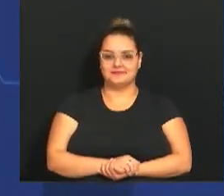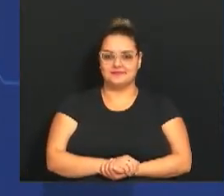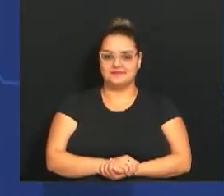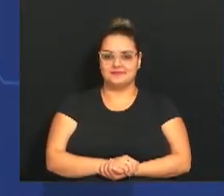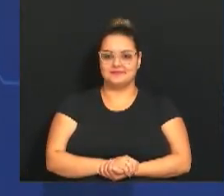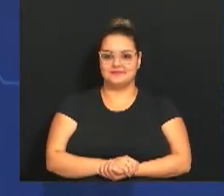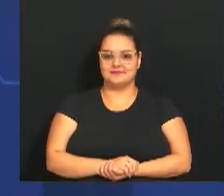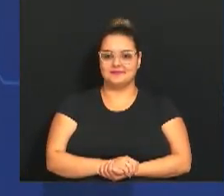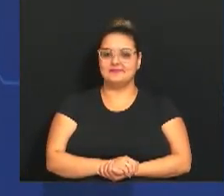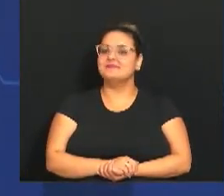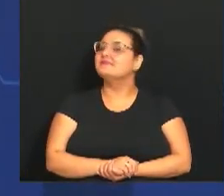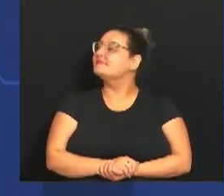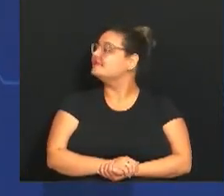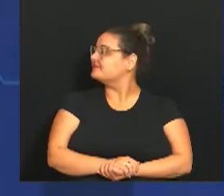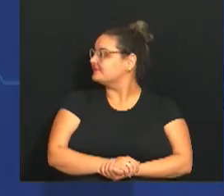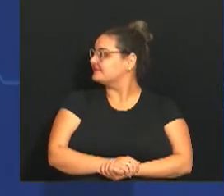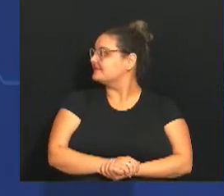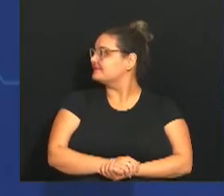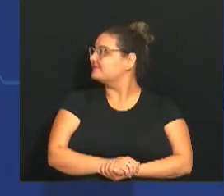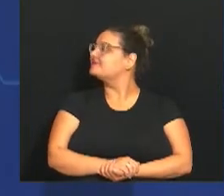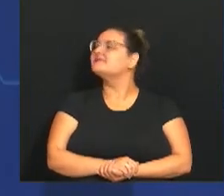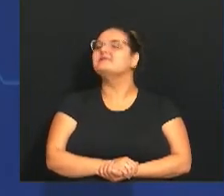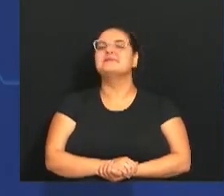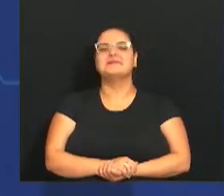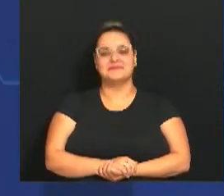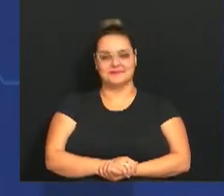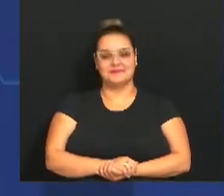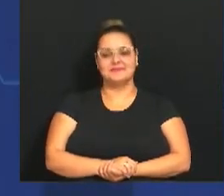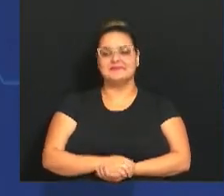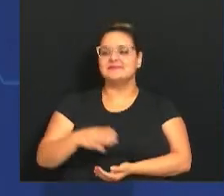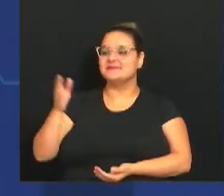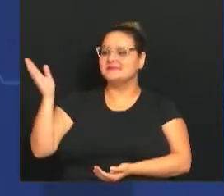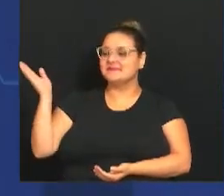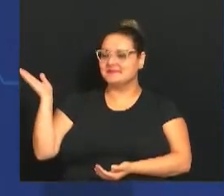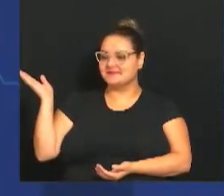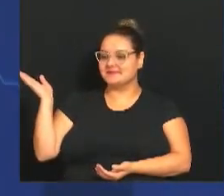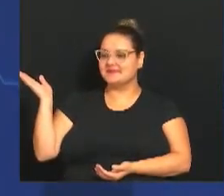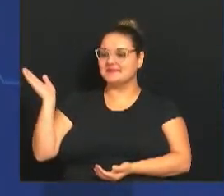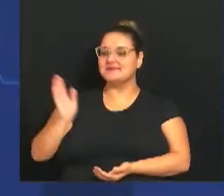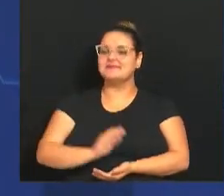978293776. Eu vou repetir o número. 19 é o nosso DDD